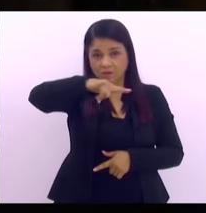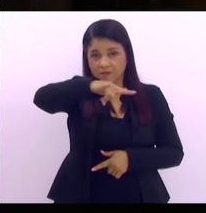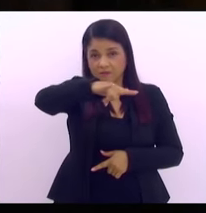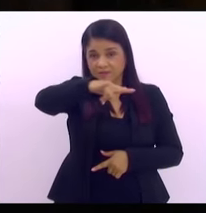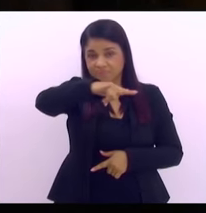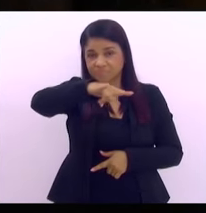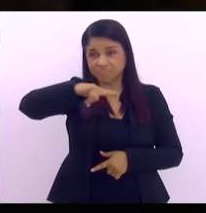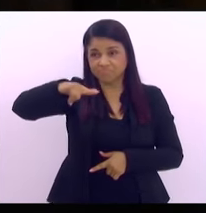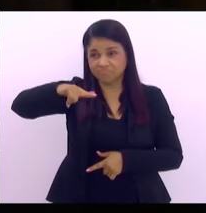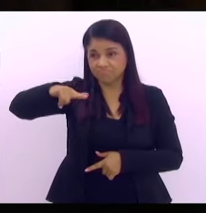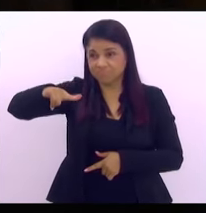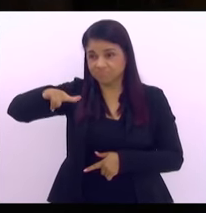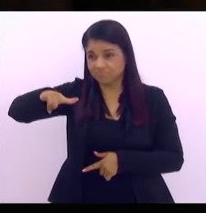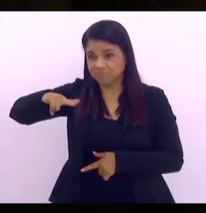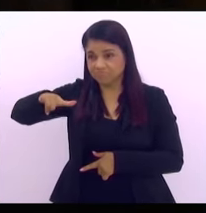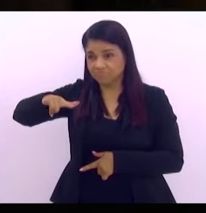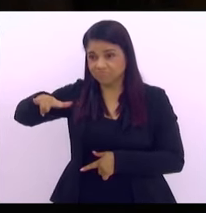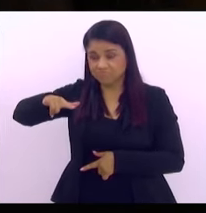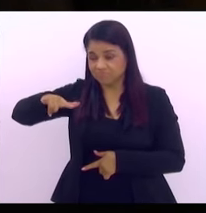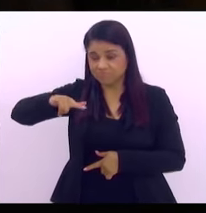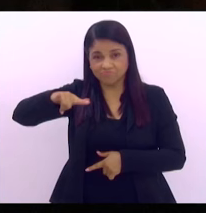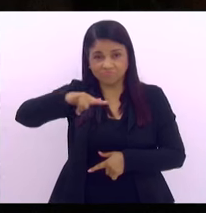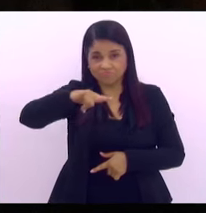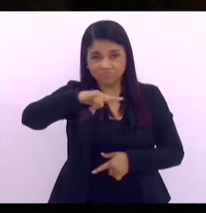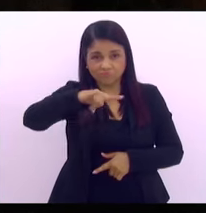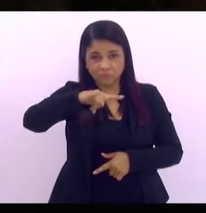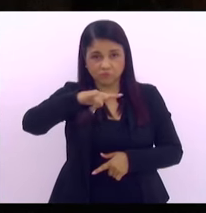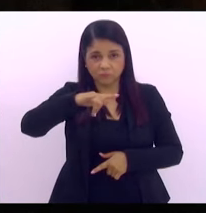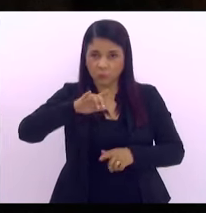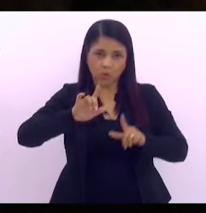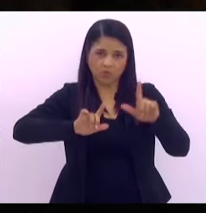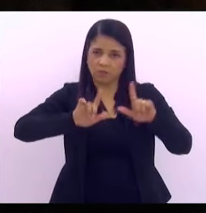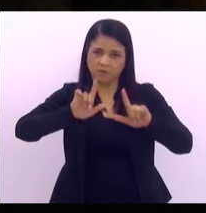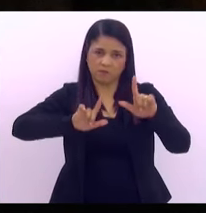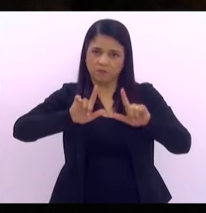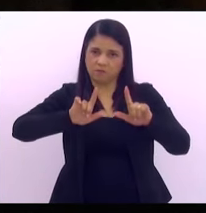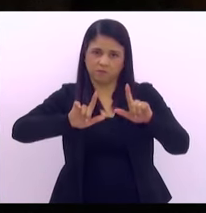os drones não eram das TVs.